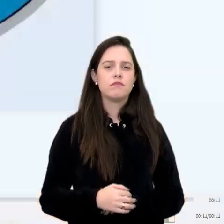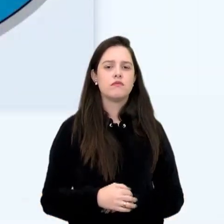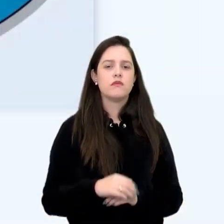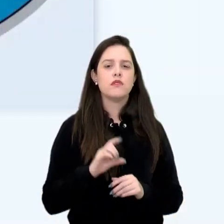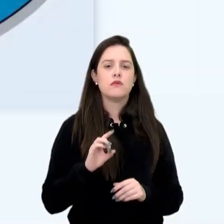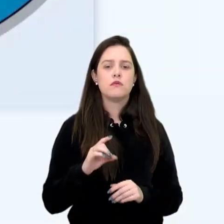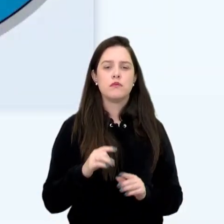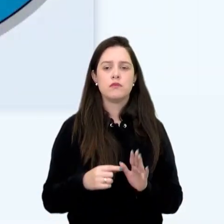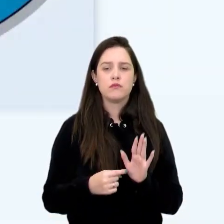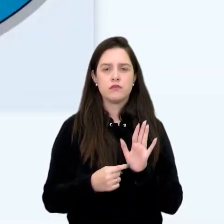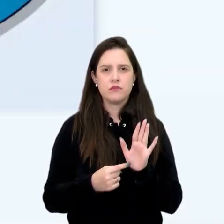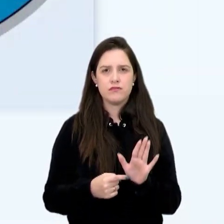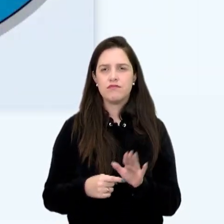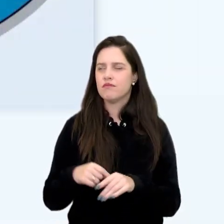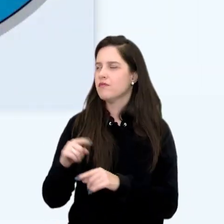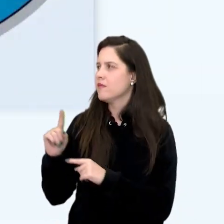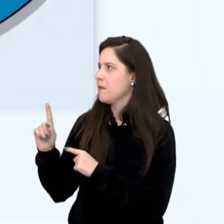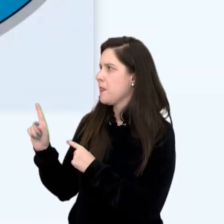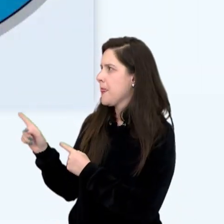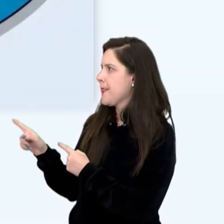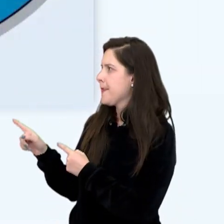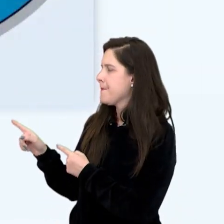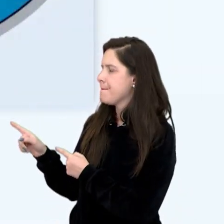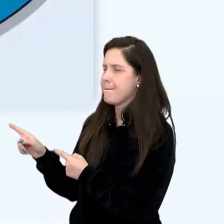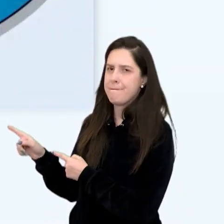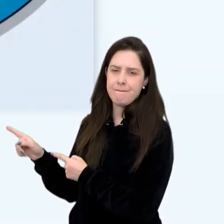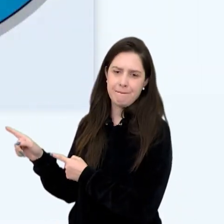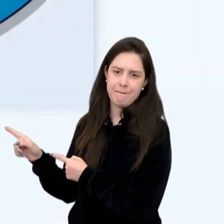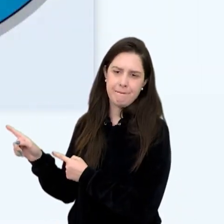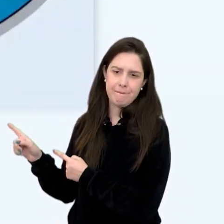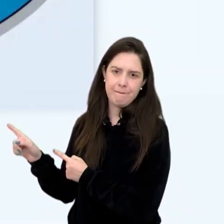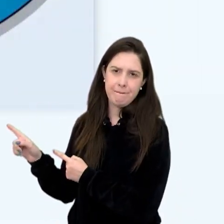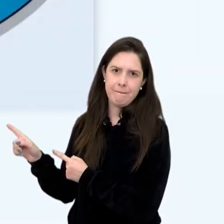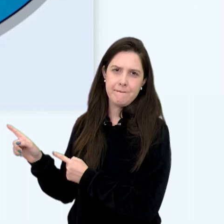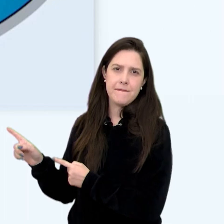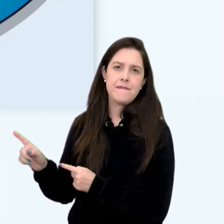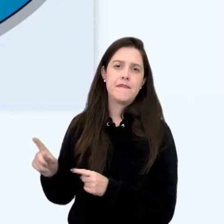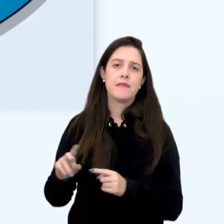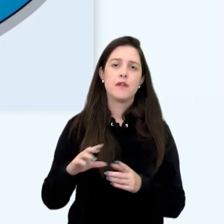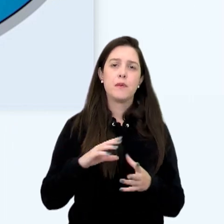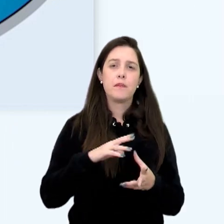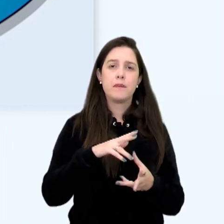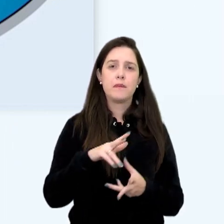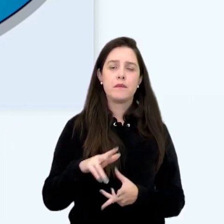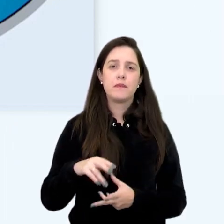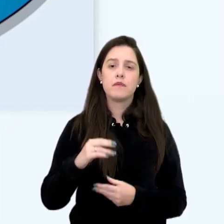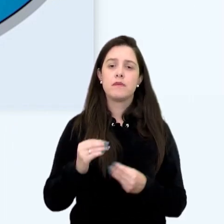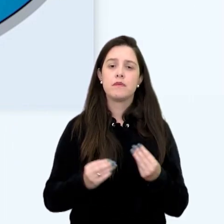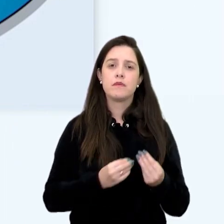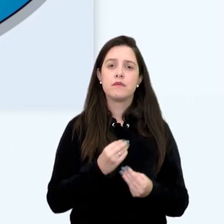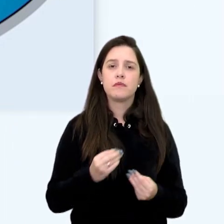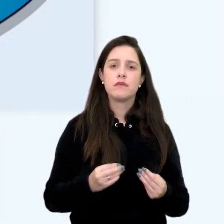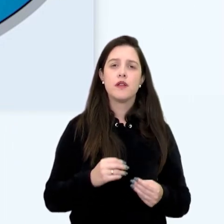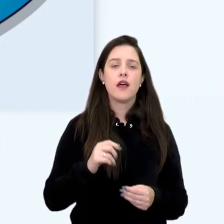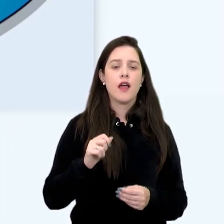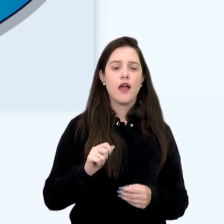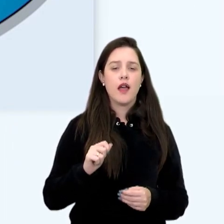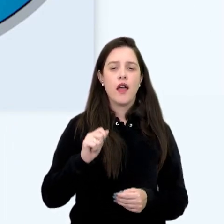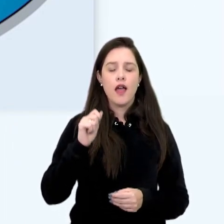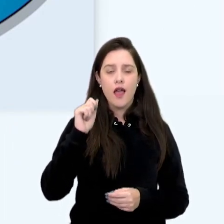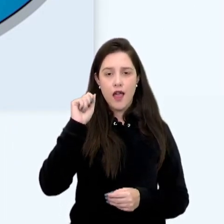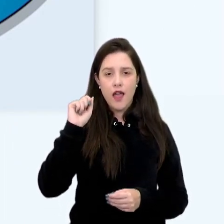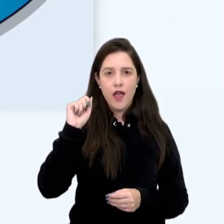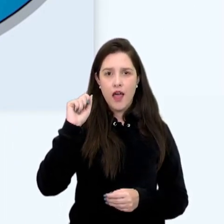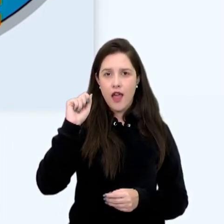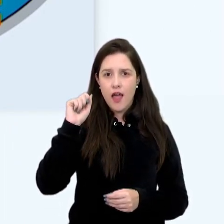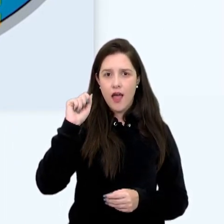mostrando aí, né, a junção desse planeta aí, tá vendo, ó? Então observe lá o continente americano, né, no caso aí a